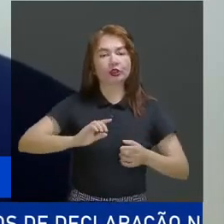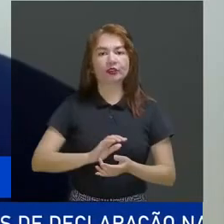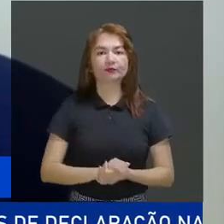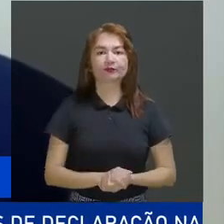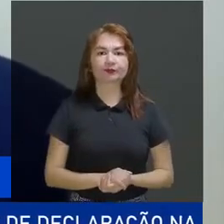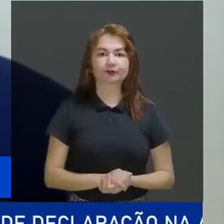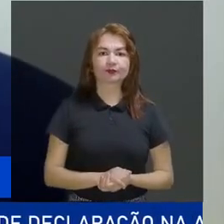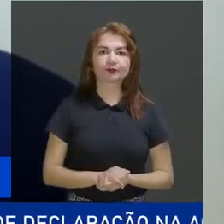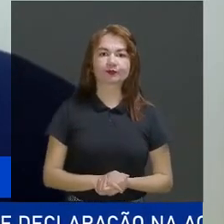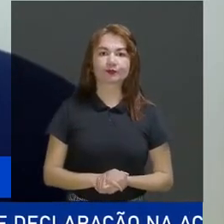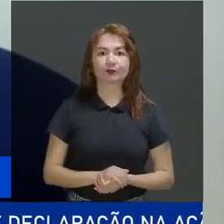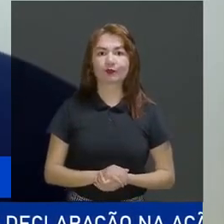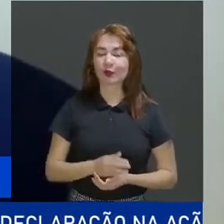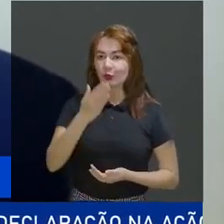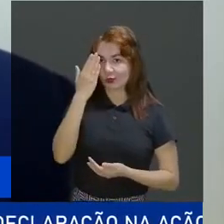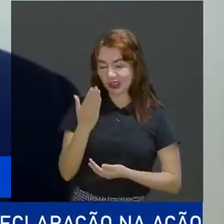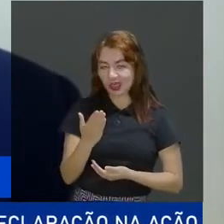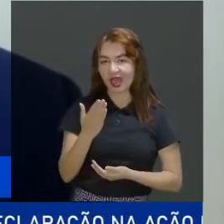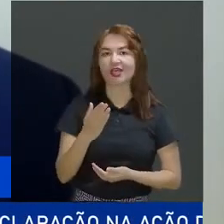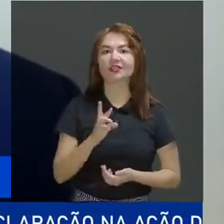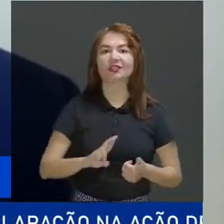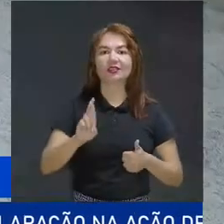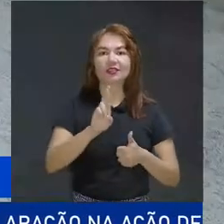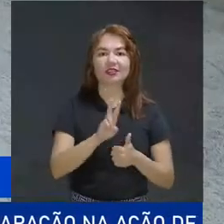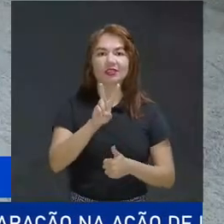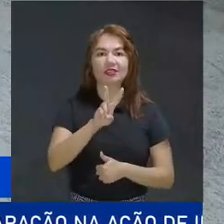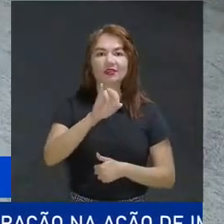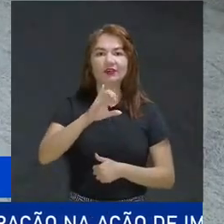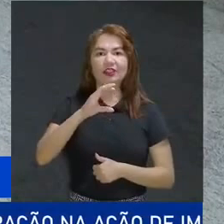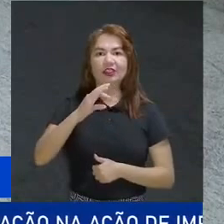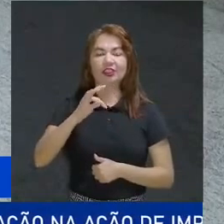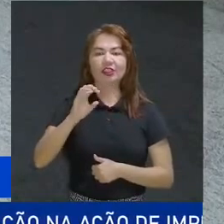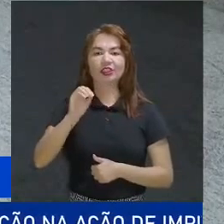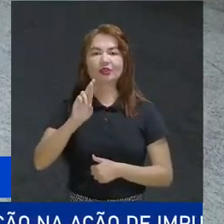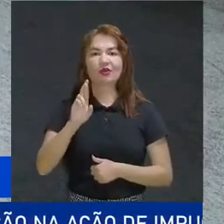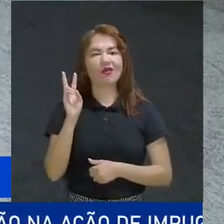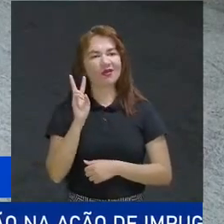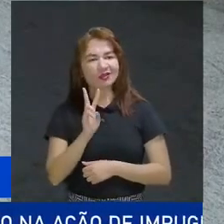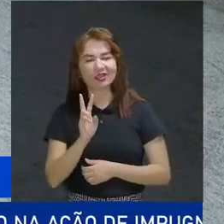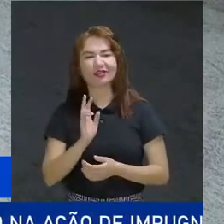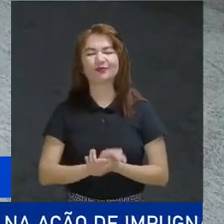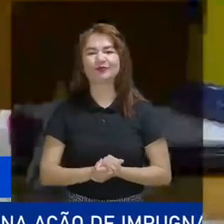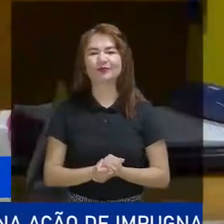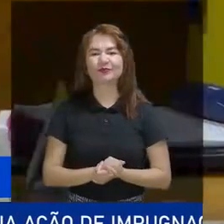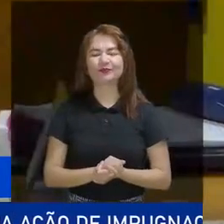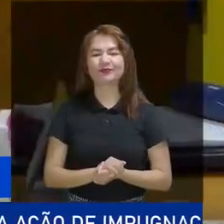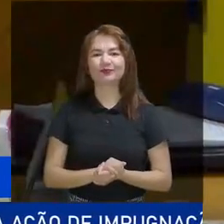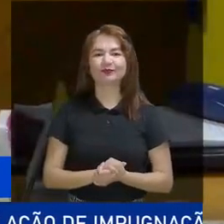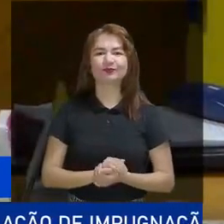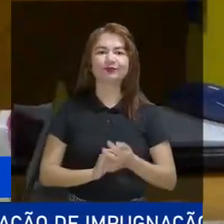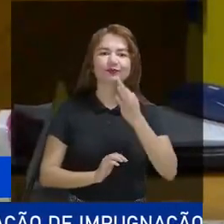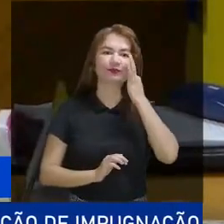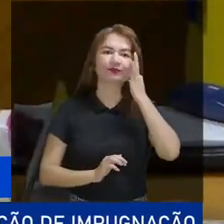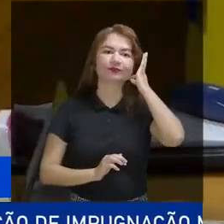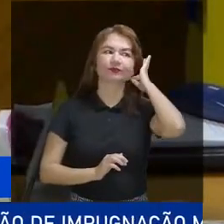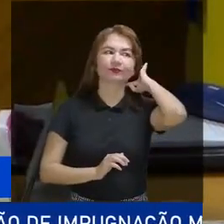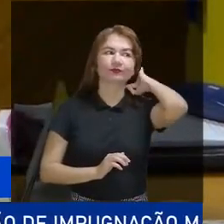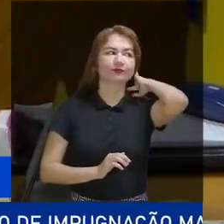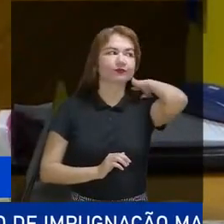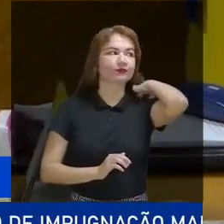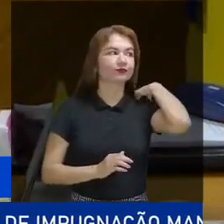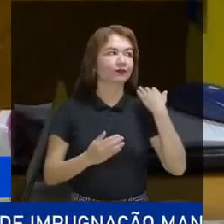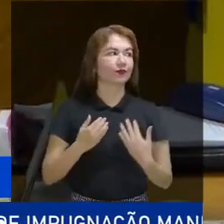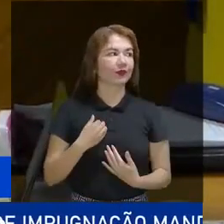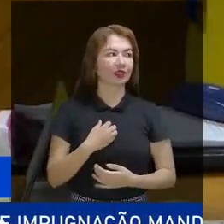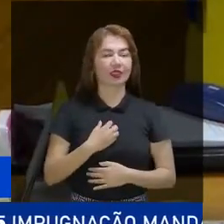Obrigado, doutor Vitor. É muito bom relembrar. Vossa Excelência me relembrou, olhando Vossa Excelência... plenário. Foco no desembargador